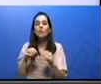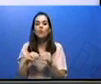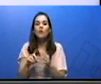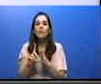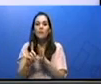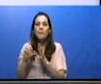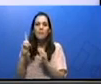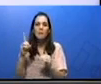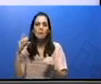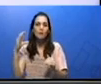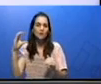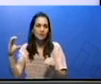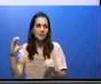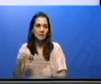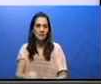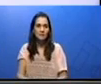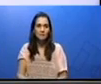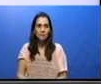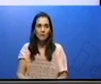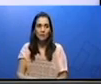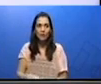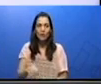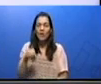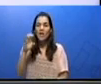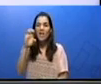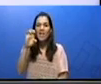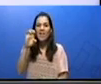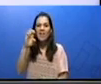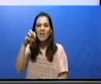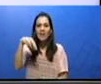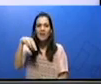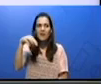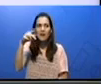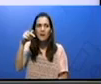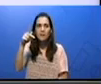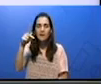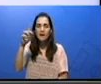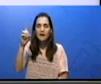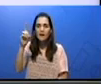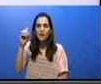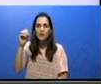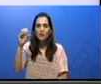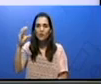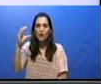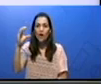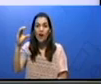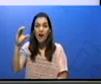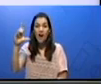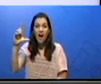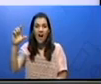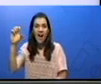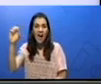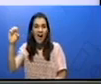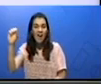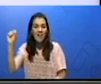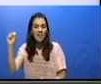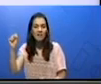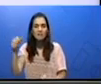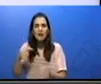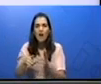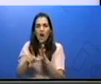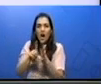filósofo dessa época, chamado Empédocles, de 490 a.C. a 430